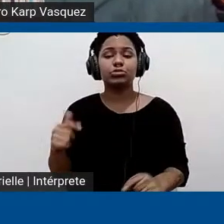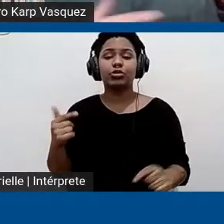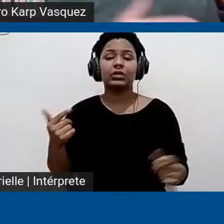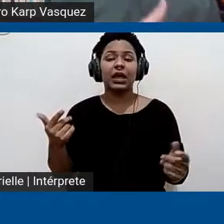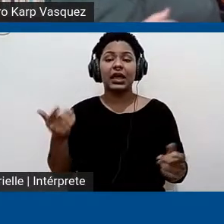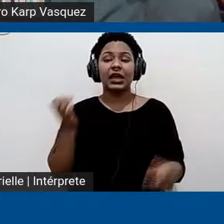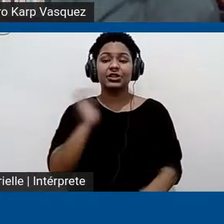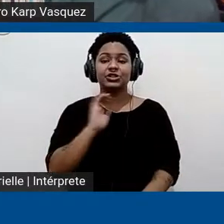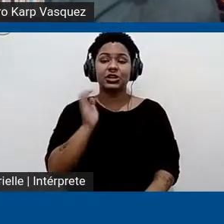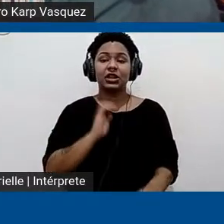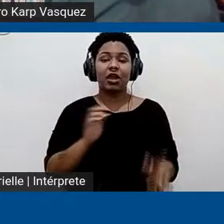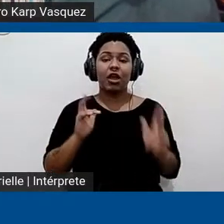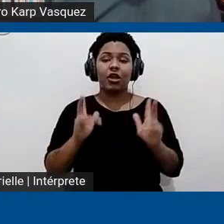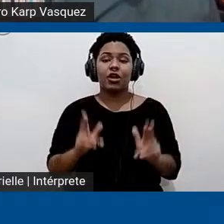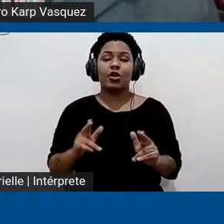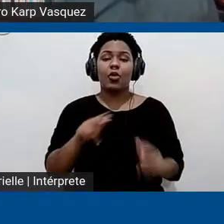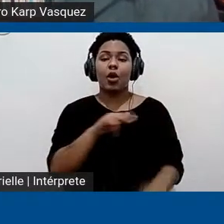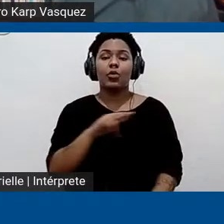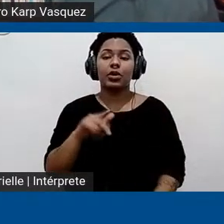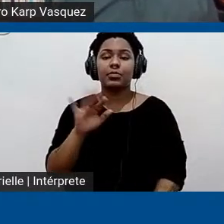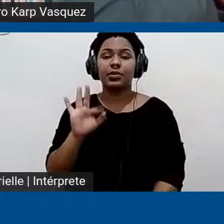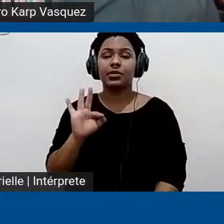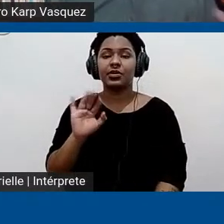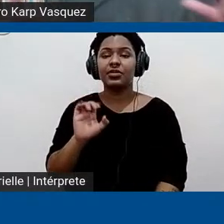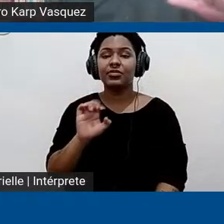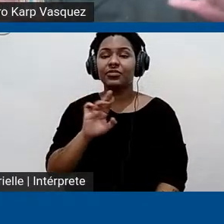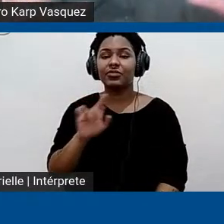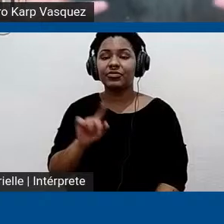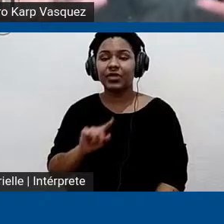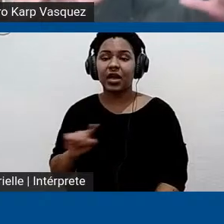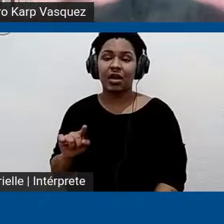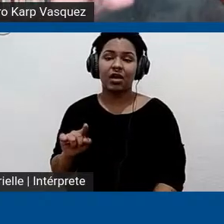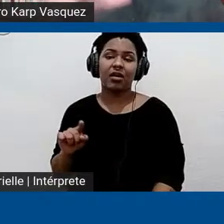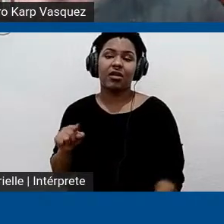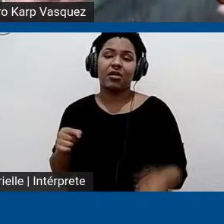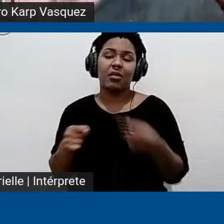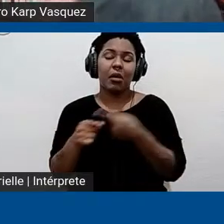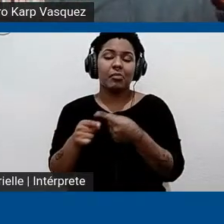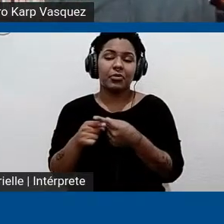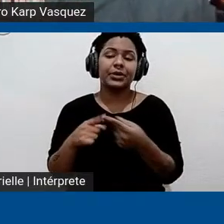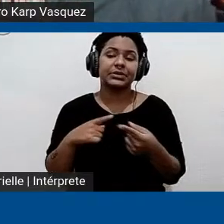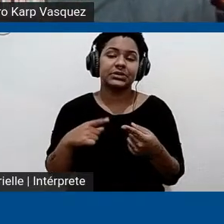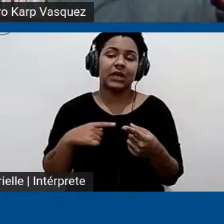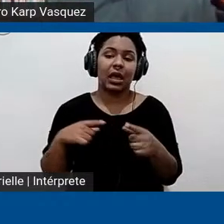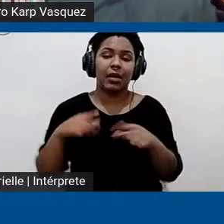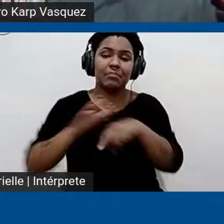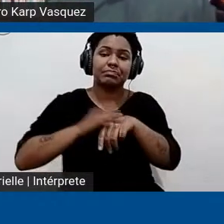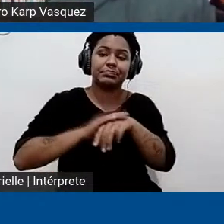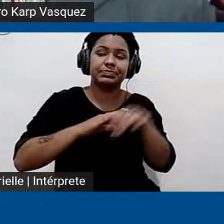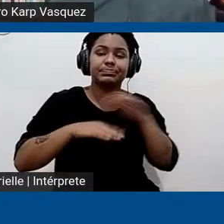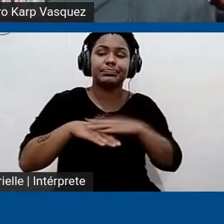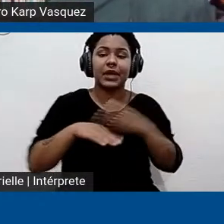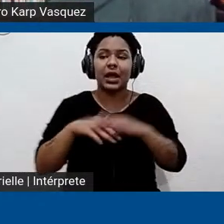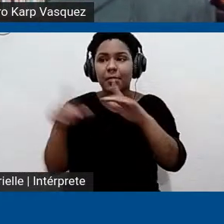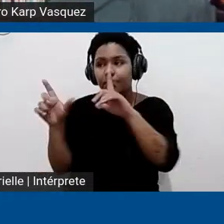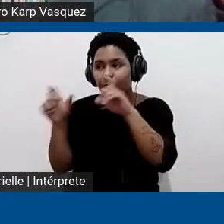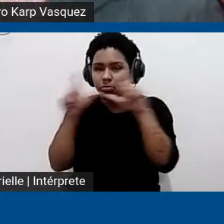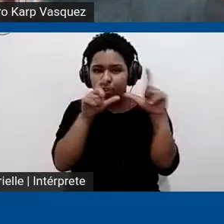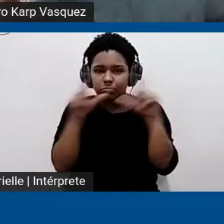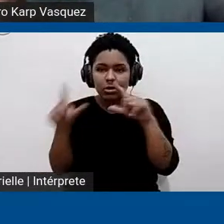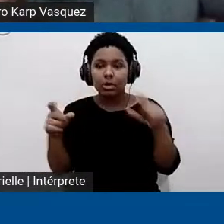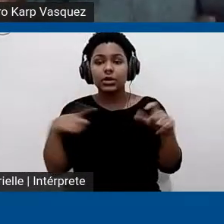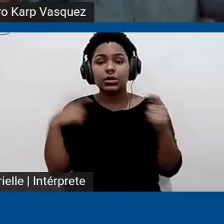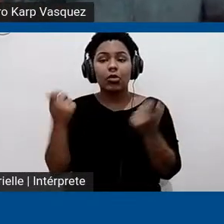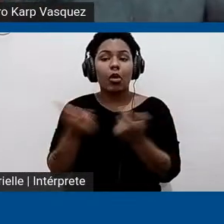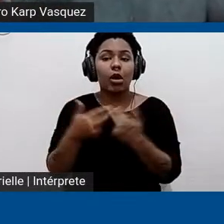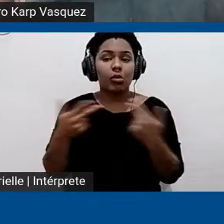do material dos irmãos Ferrez, porque eles estão operando com câmera na mão. Então, você tem certas